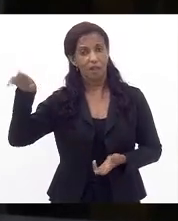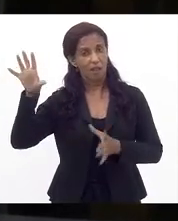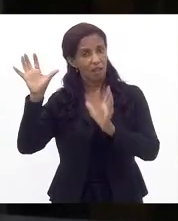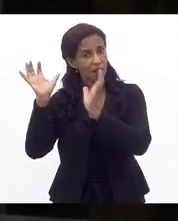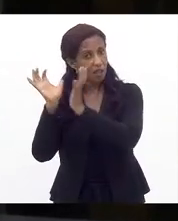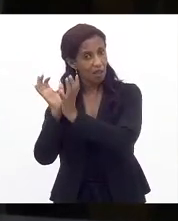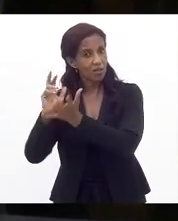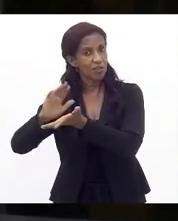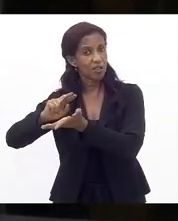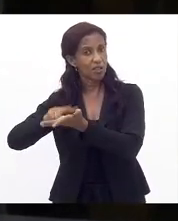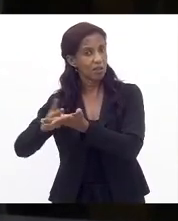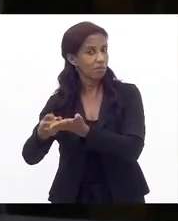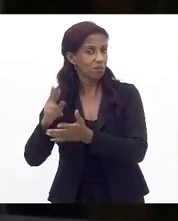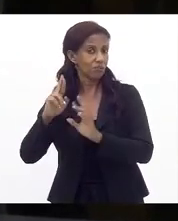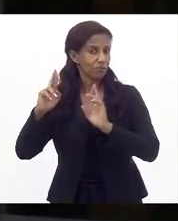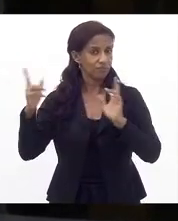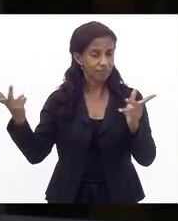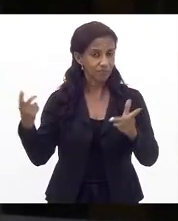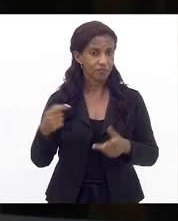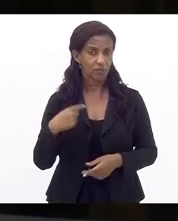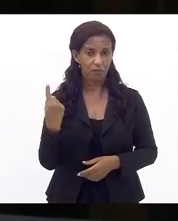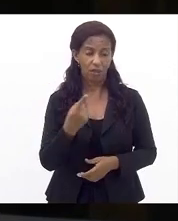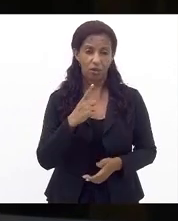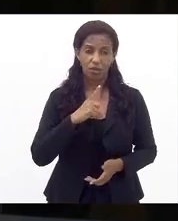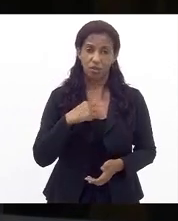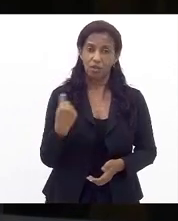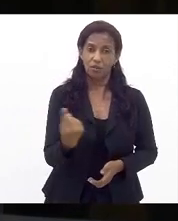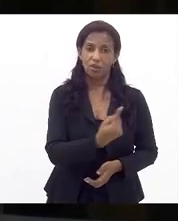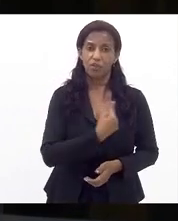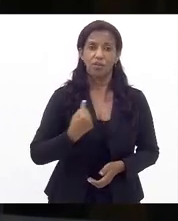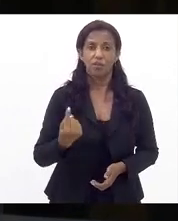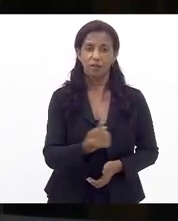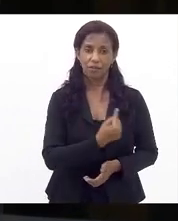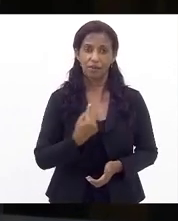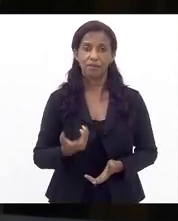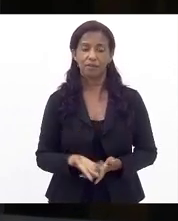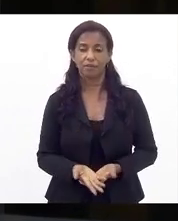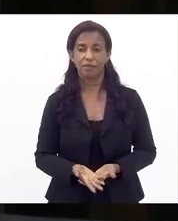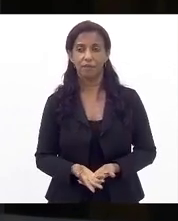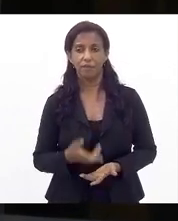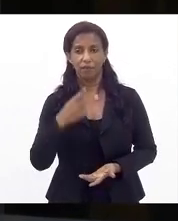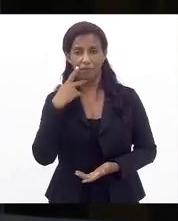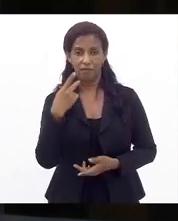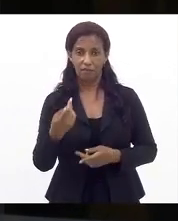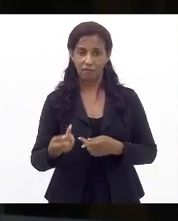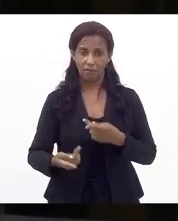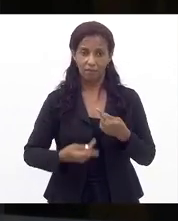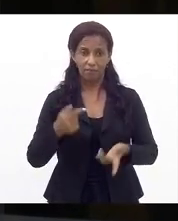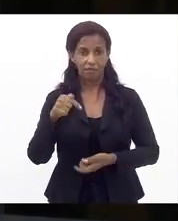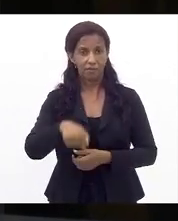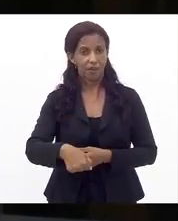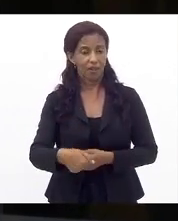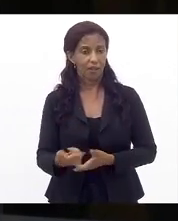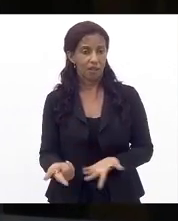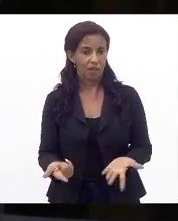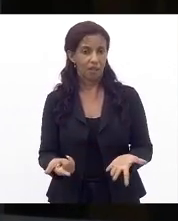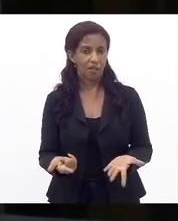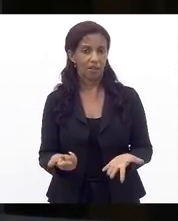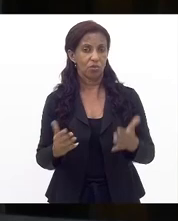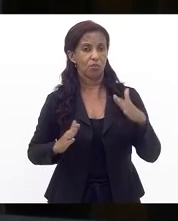determinadas interpretações mas nós também temos as nossas não falei aqui a pouco sobre a questão do